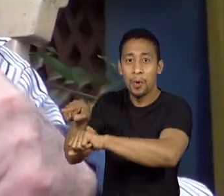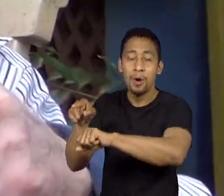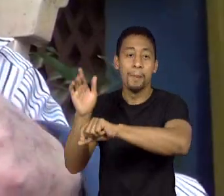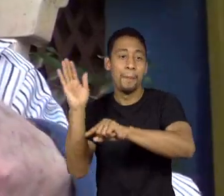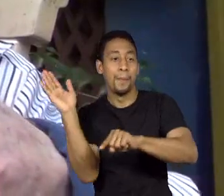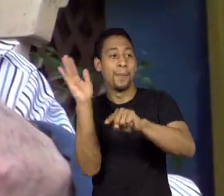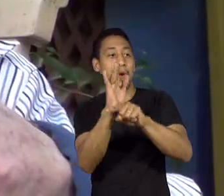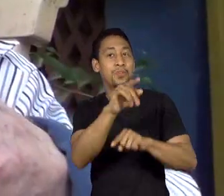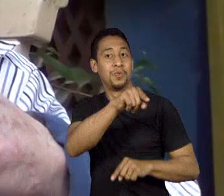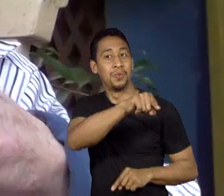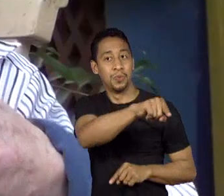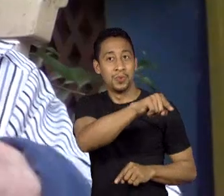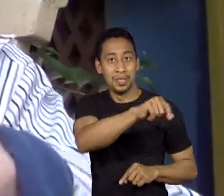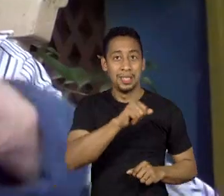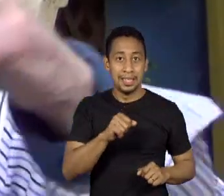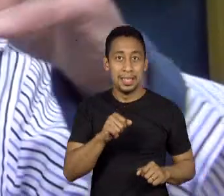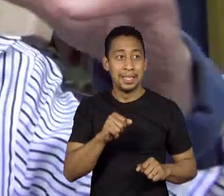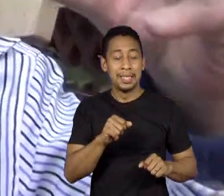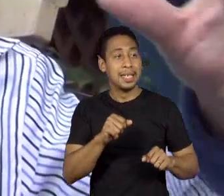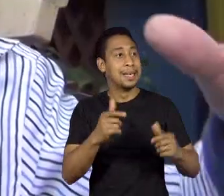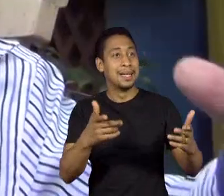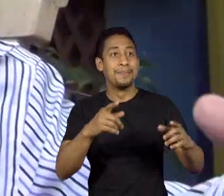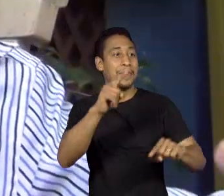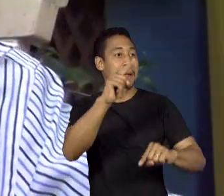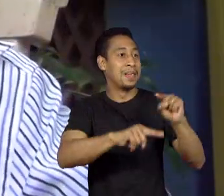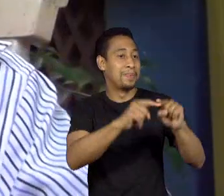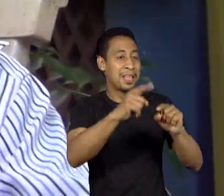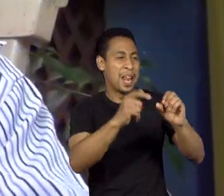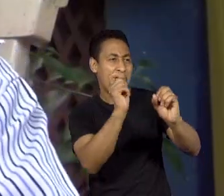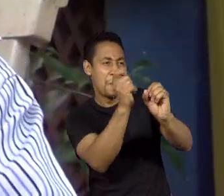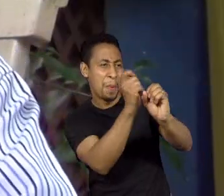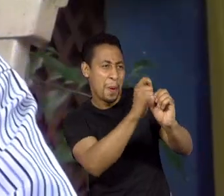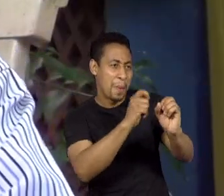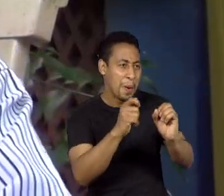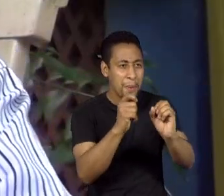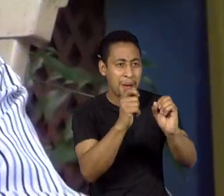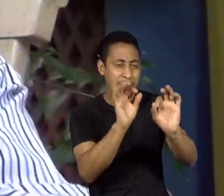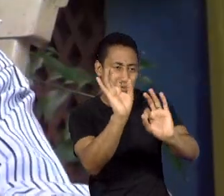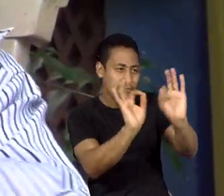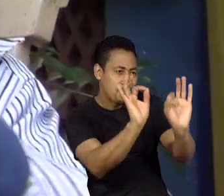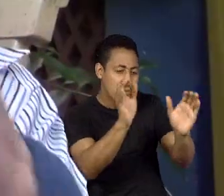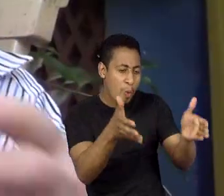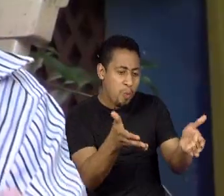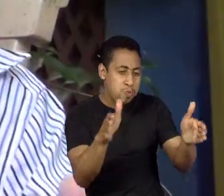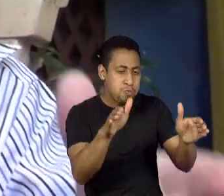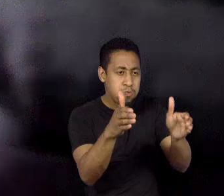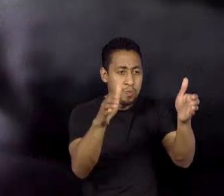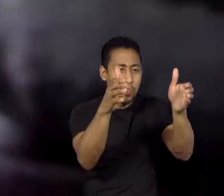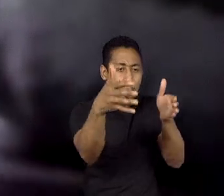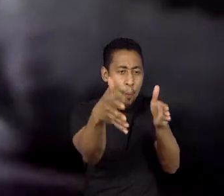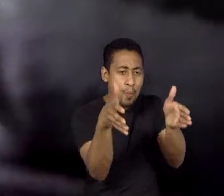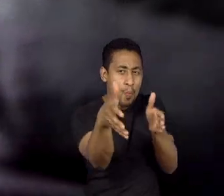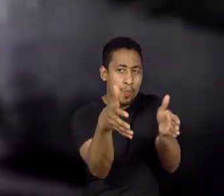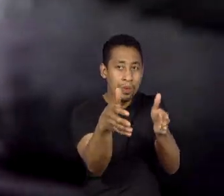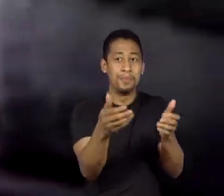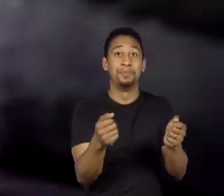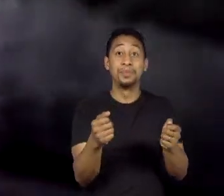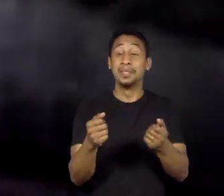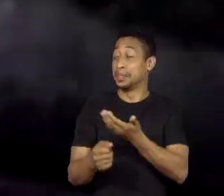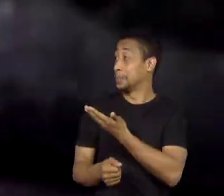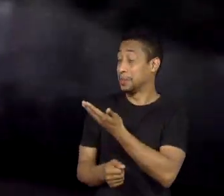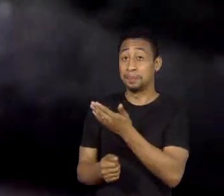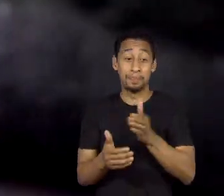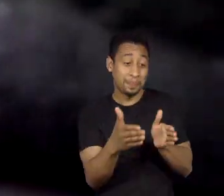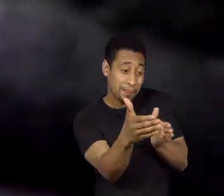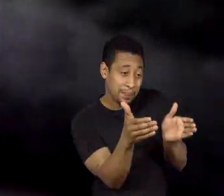colaborar com um ateliê de cerâmica. Então, me levou também. Aí comecei